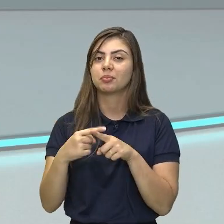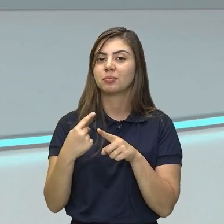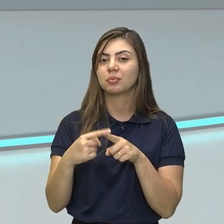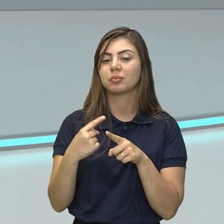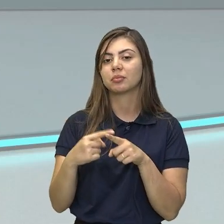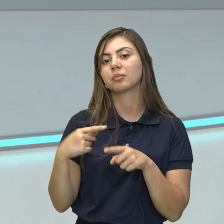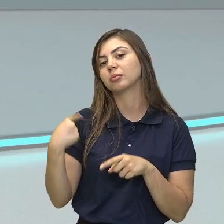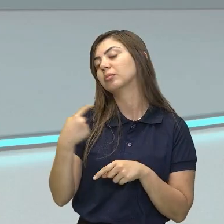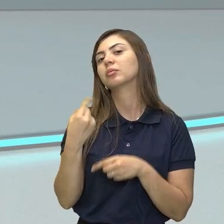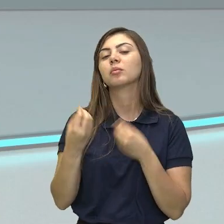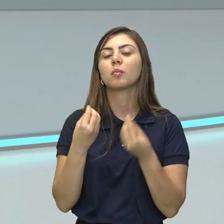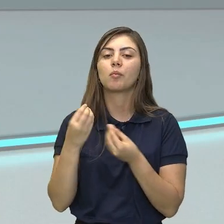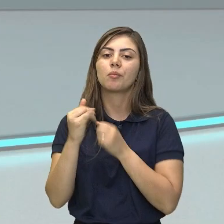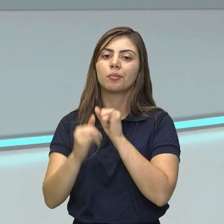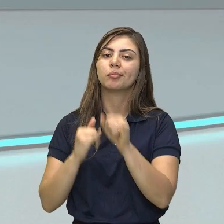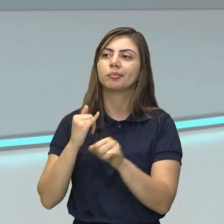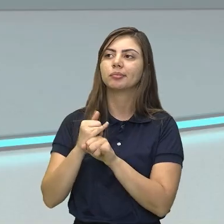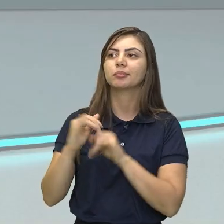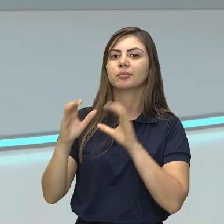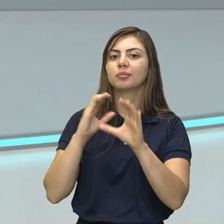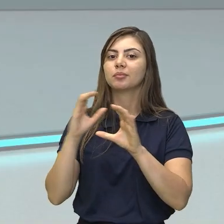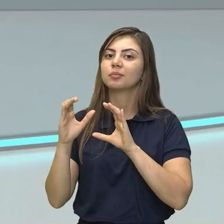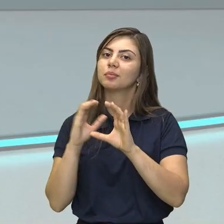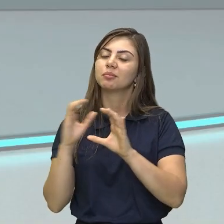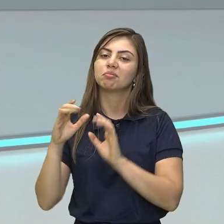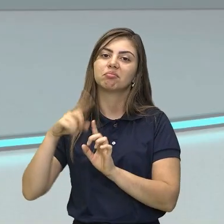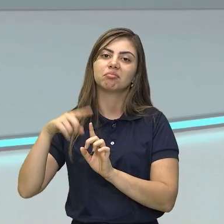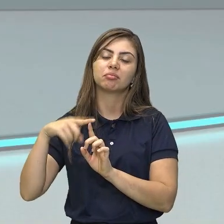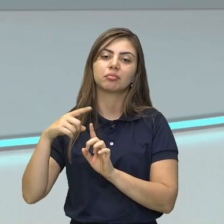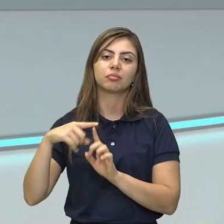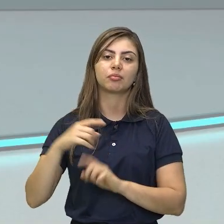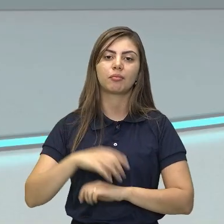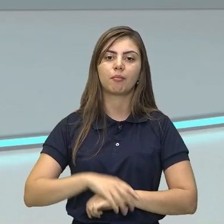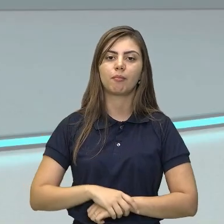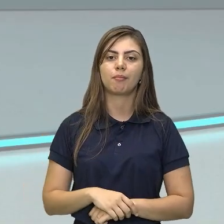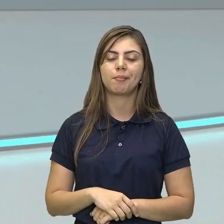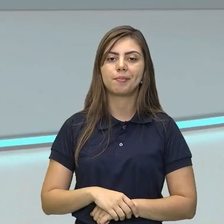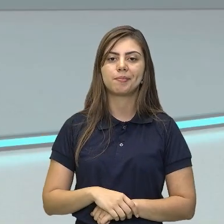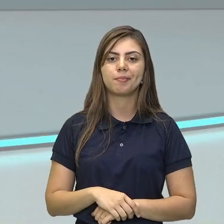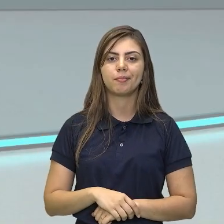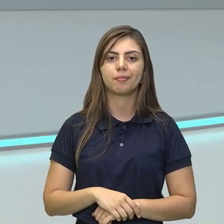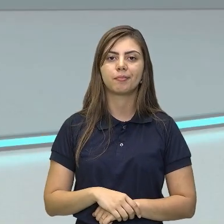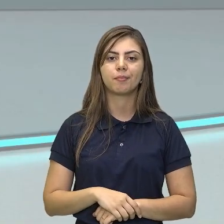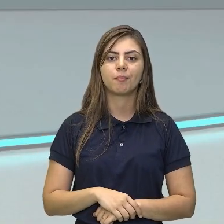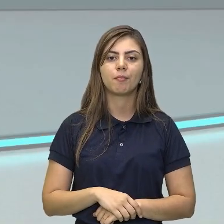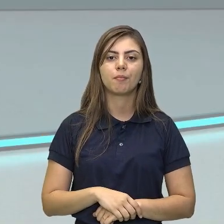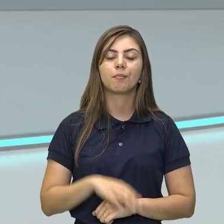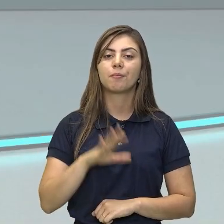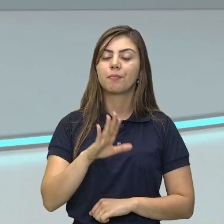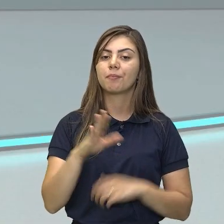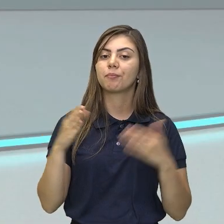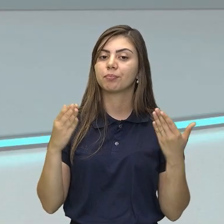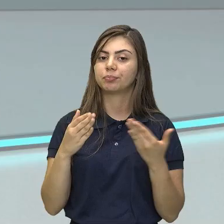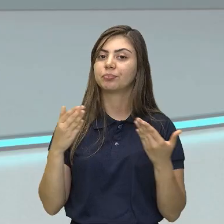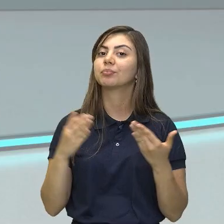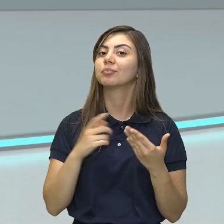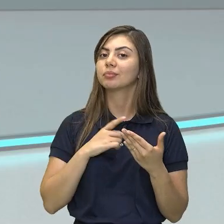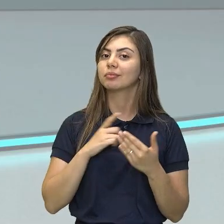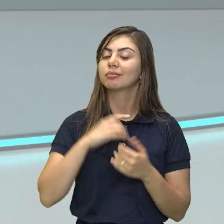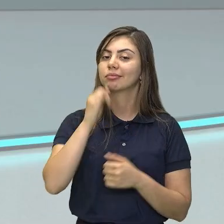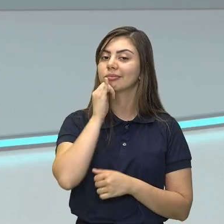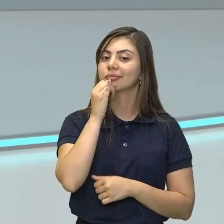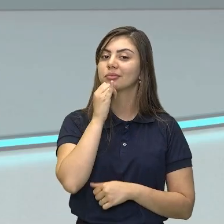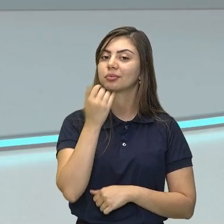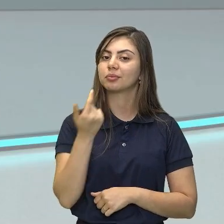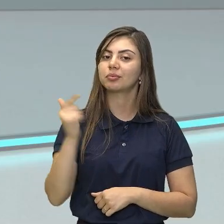rápida, comunicação, e é isso, ok? Então, eu vou colocar aqui para vocês mais alguns exemplos